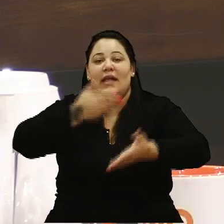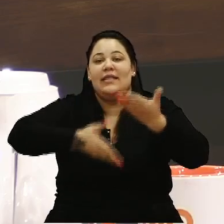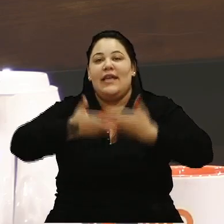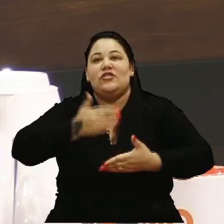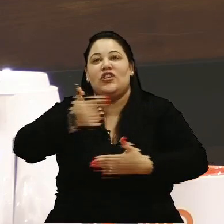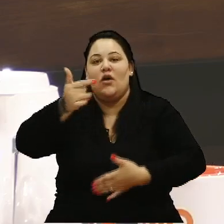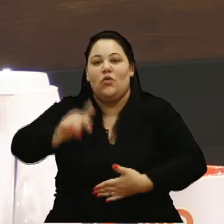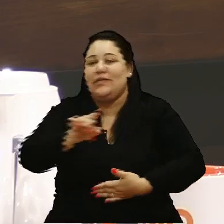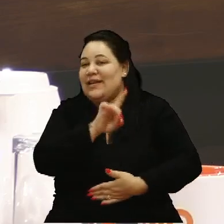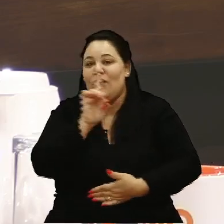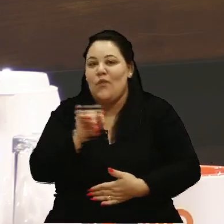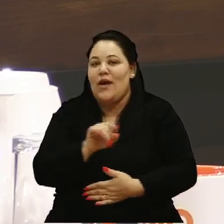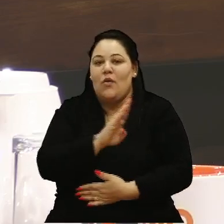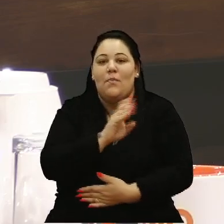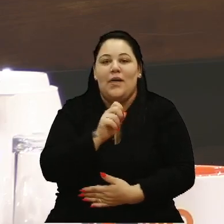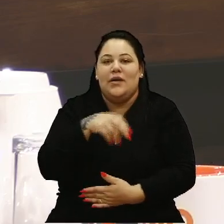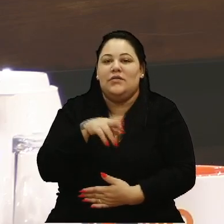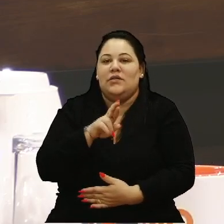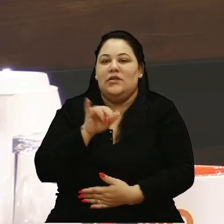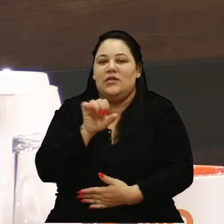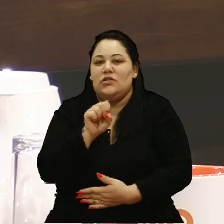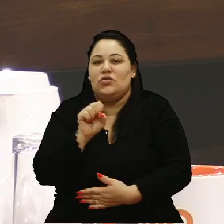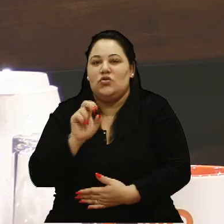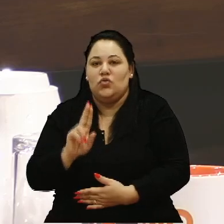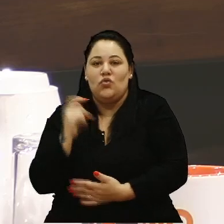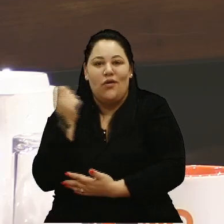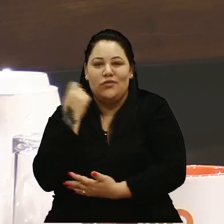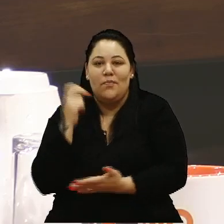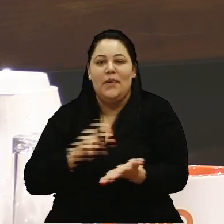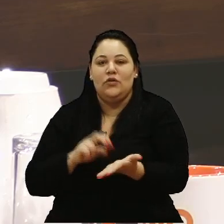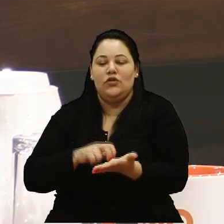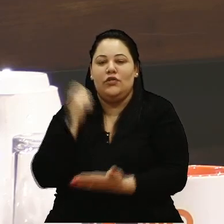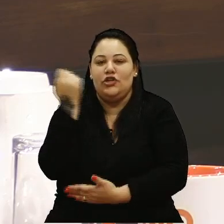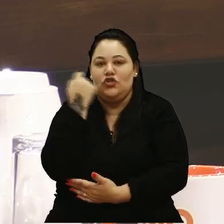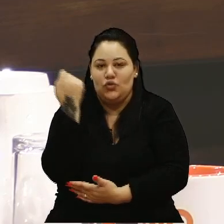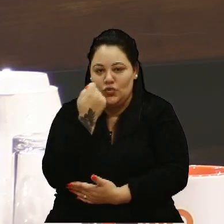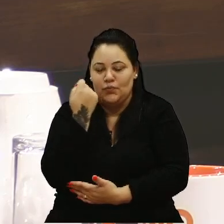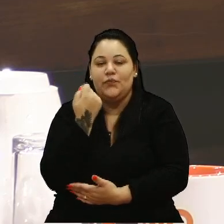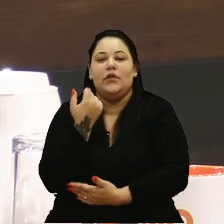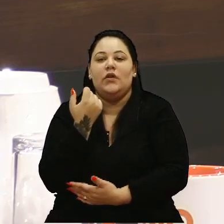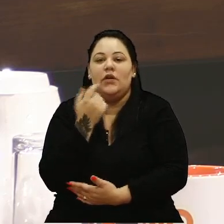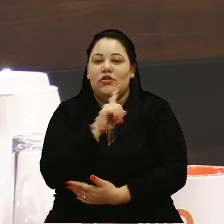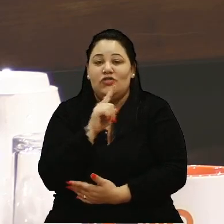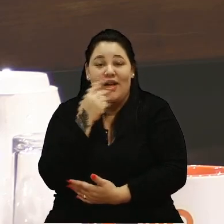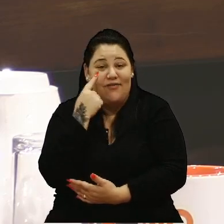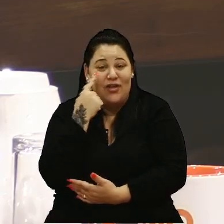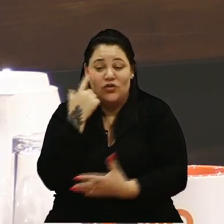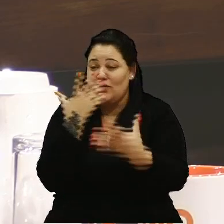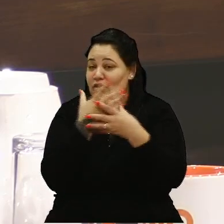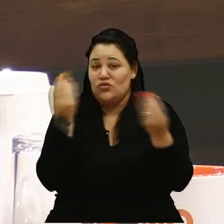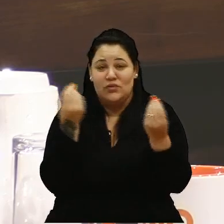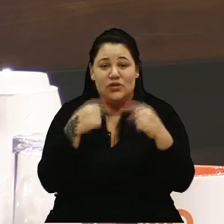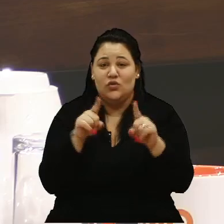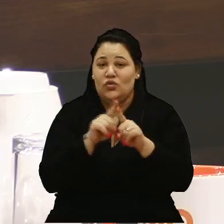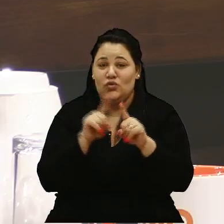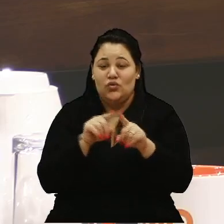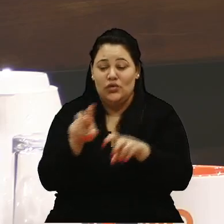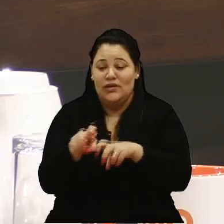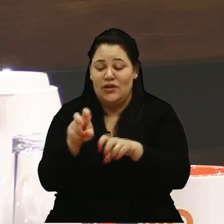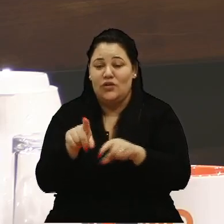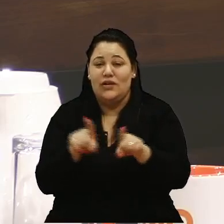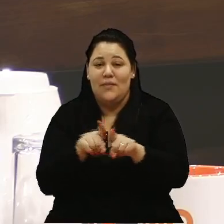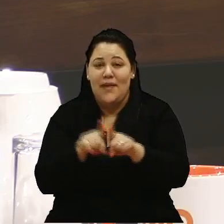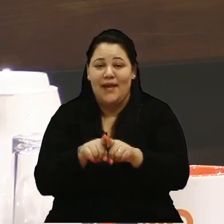mais o Banrisul. Então, a gente está vendo que tudo que é público está sumindo do interior,